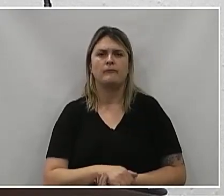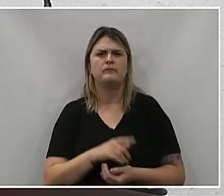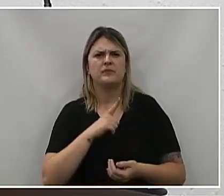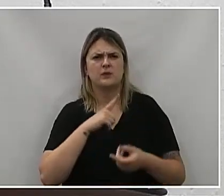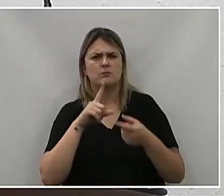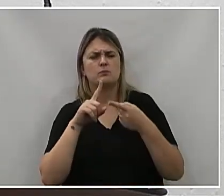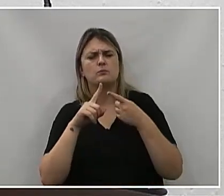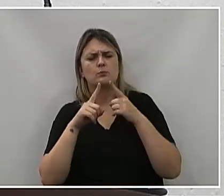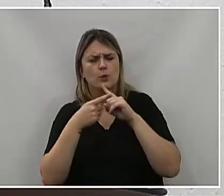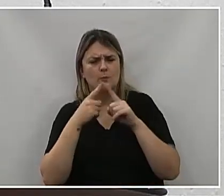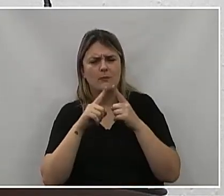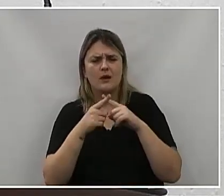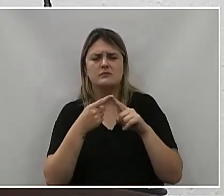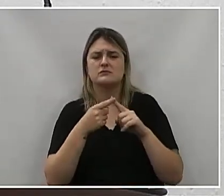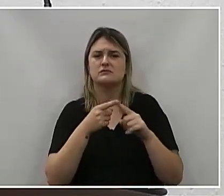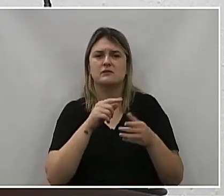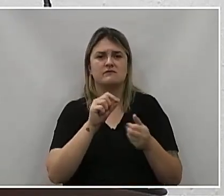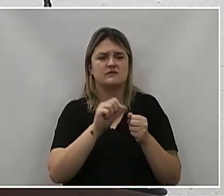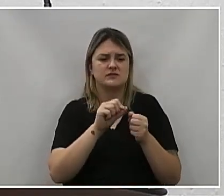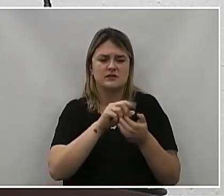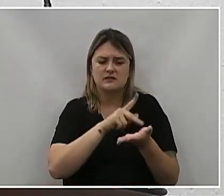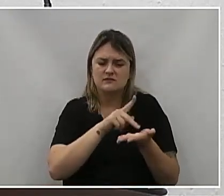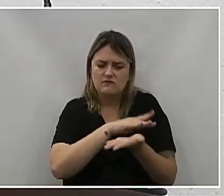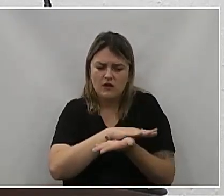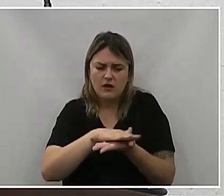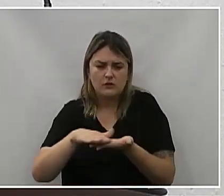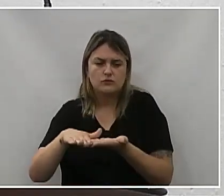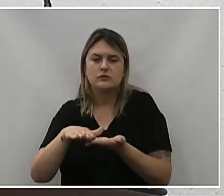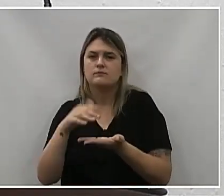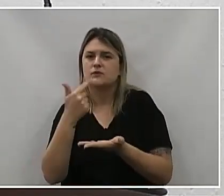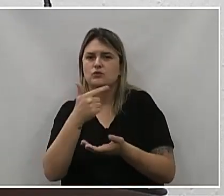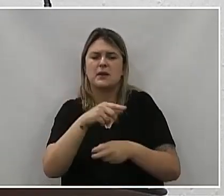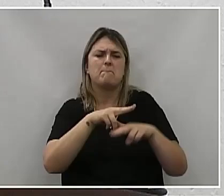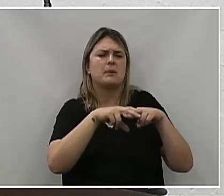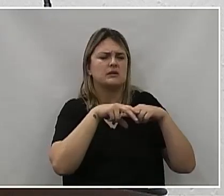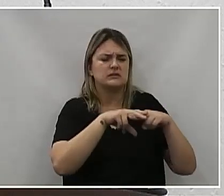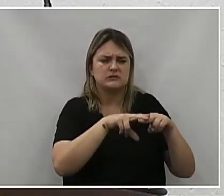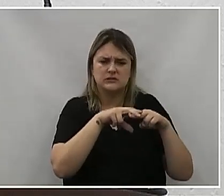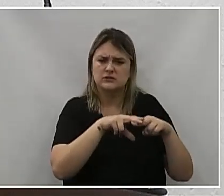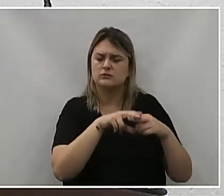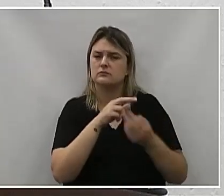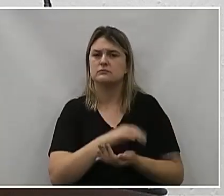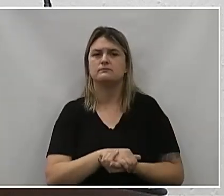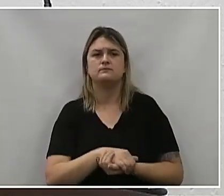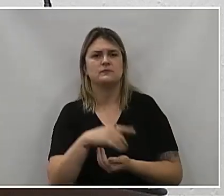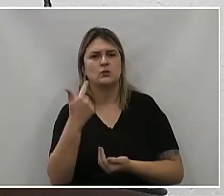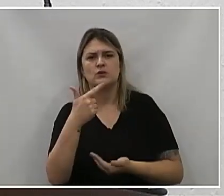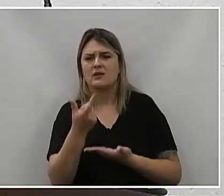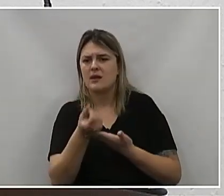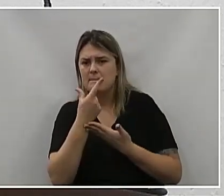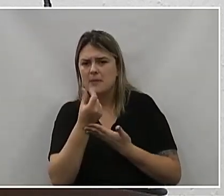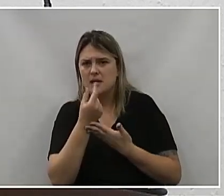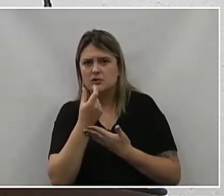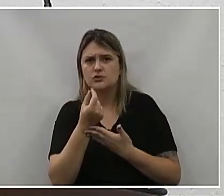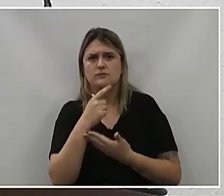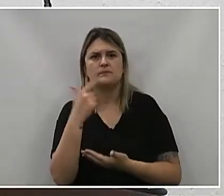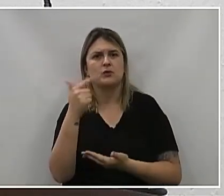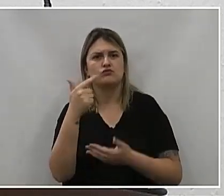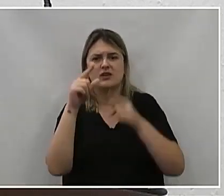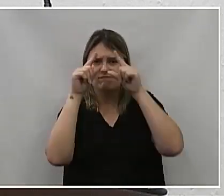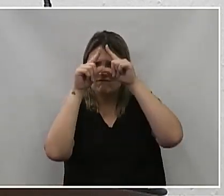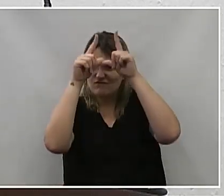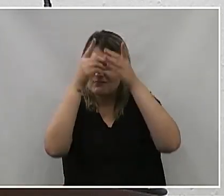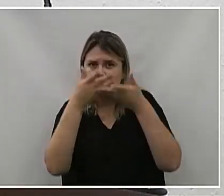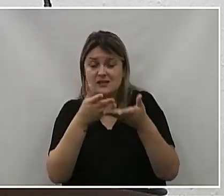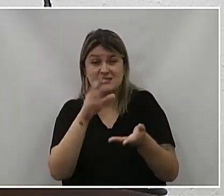Promessa de asfalto. Está aqui tudo, relato aqui, ó. Não tem parquinho para as crianças. Não tem remédio no posto. Não tem